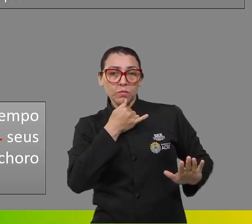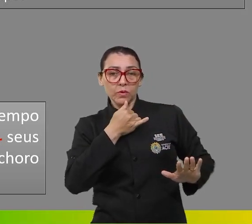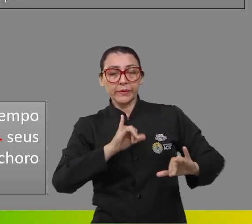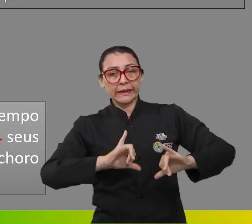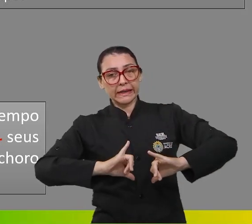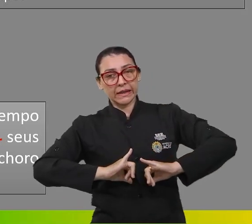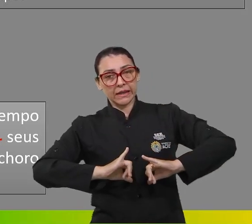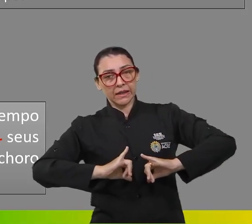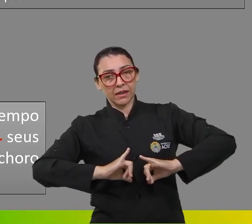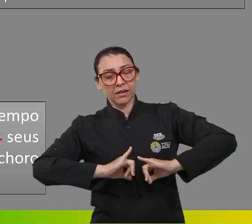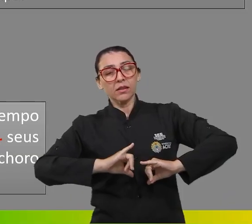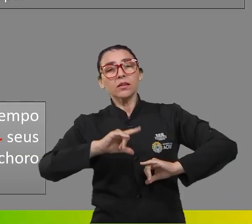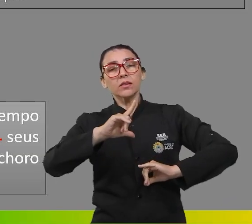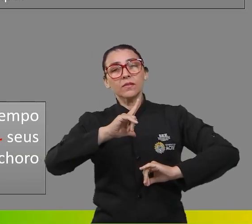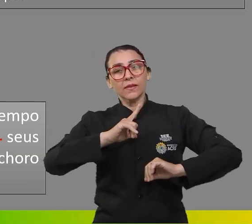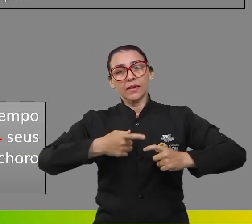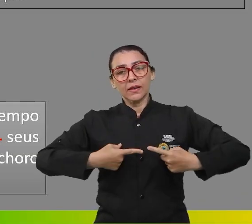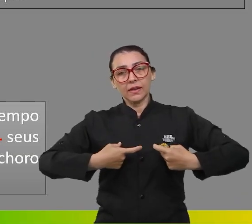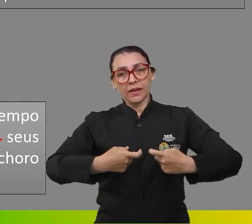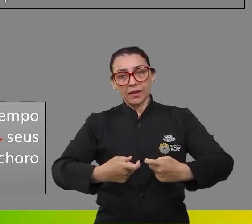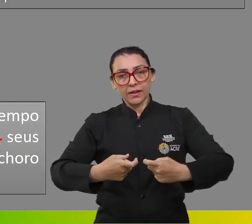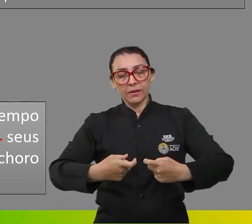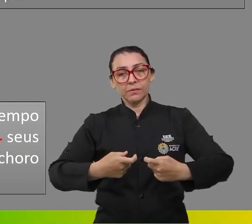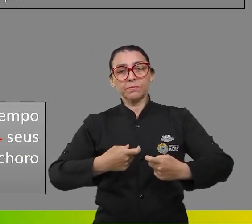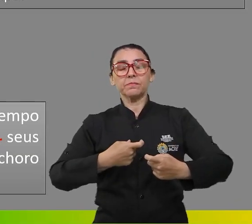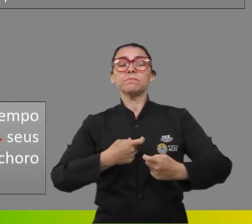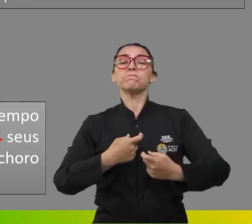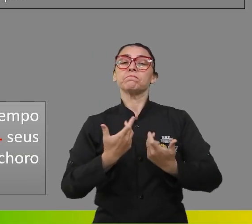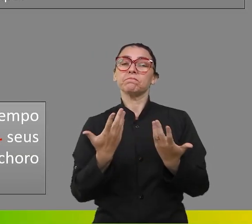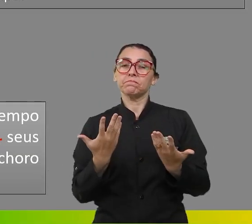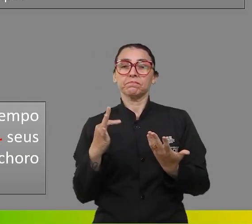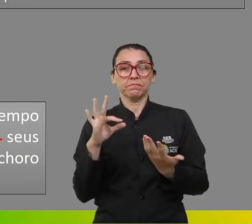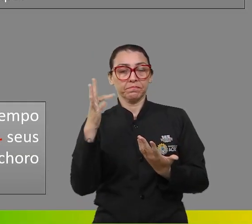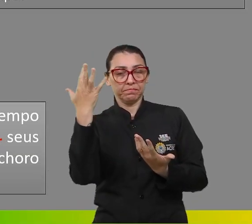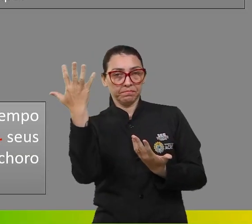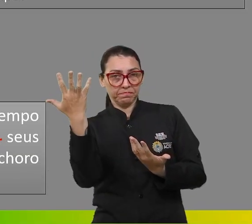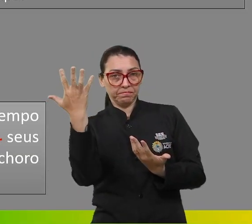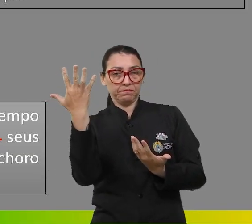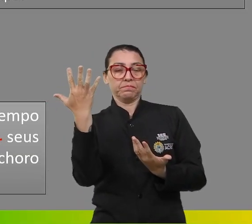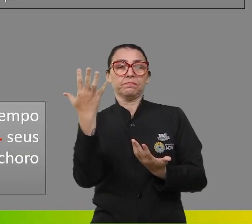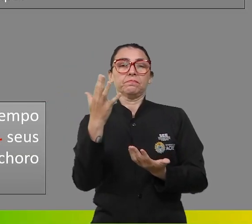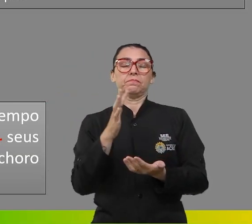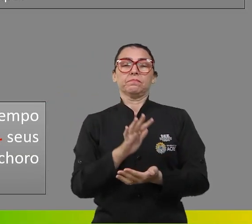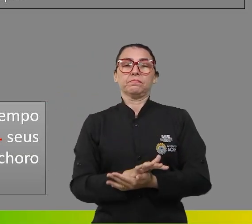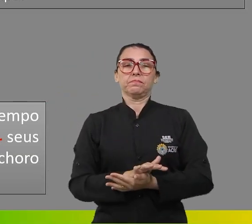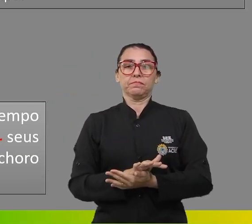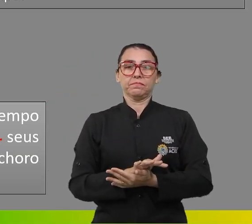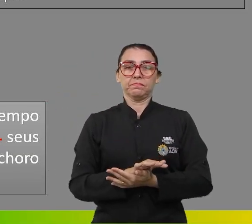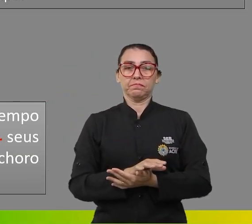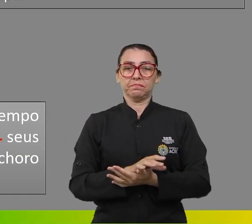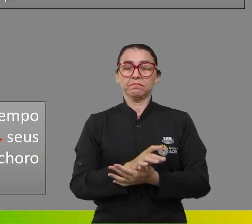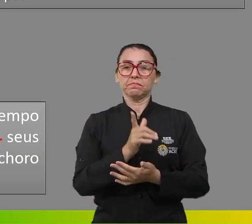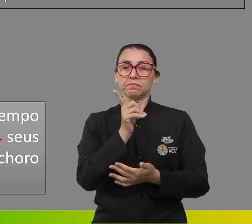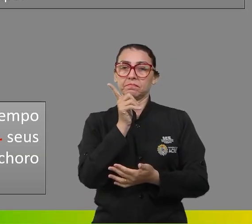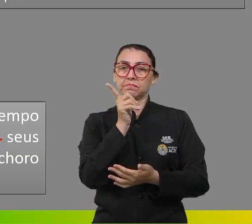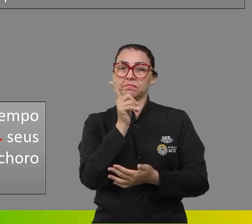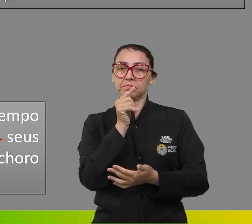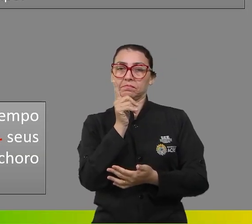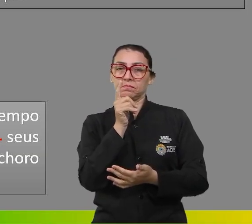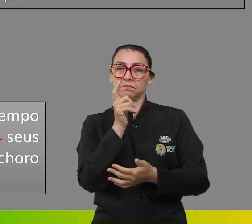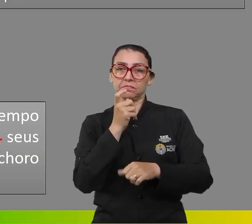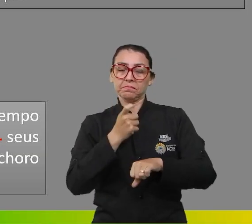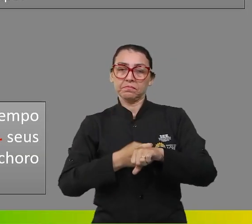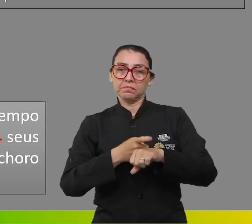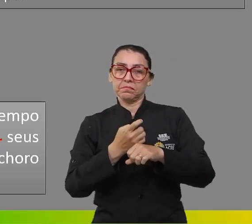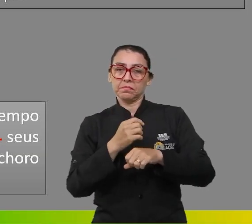as perdas que estiveram na guerra. Então, essa transição aqui das estatuetas do gelo para a água trazem